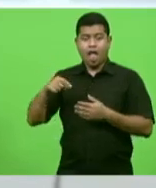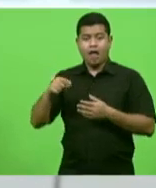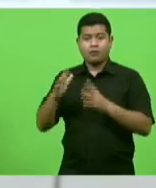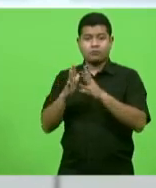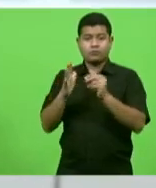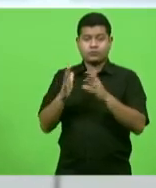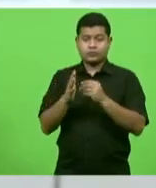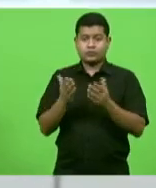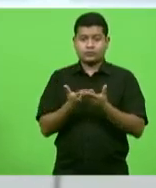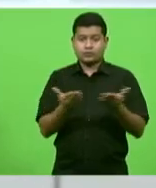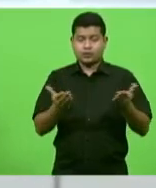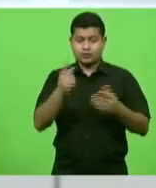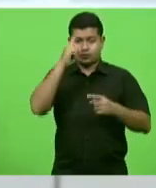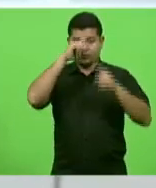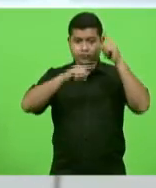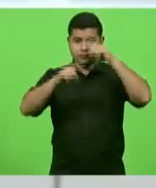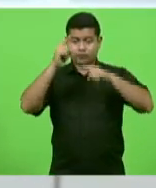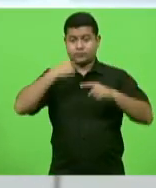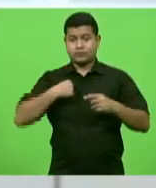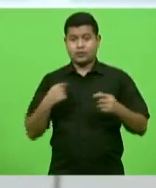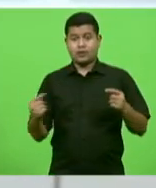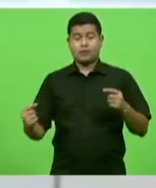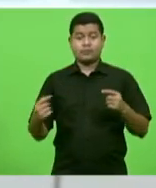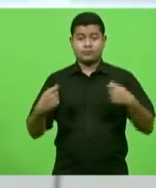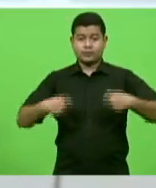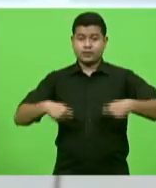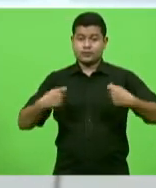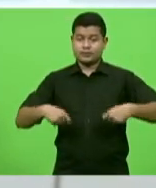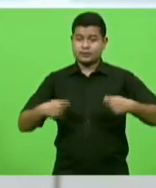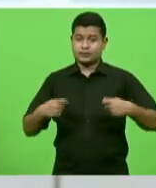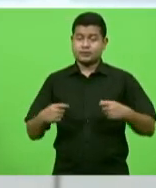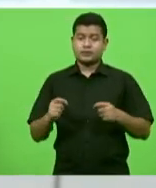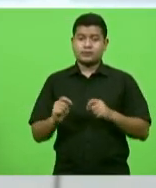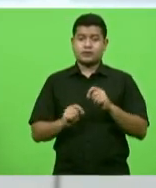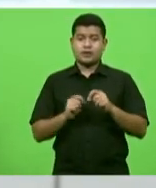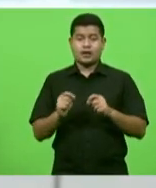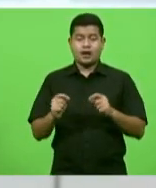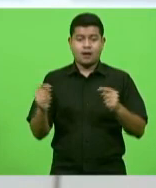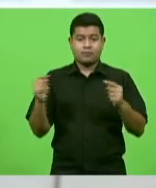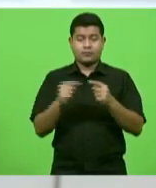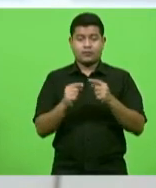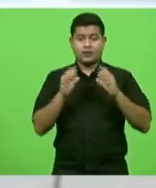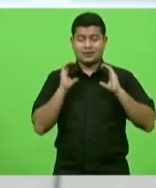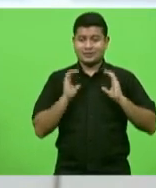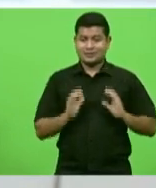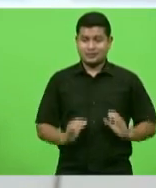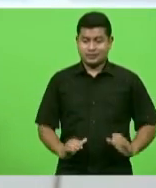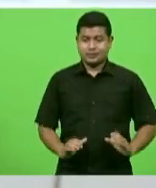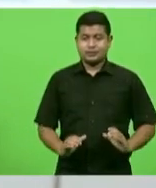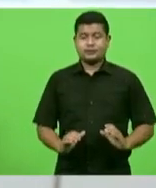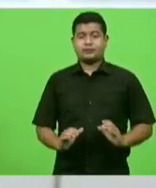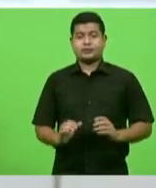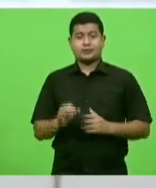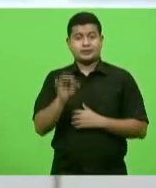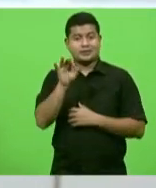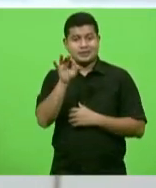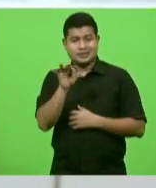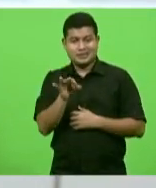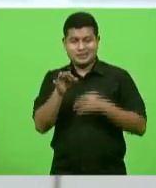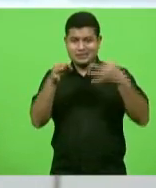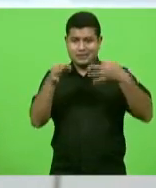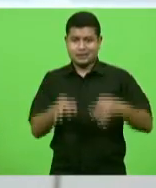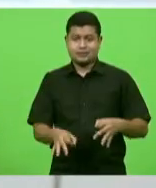virtude individual deve compatibilizar-se com a virtude cívica as quais exercidas através